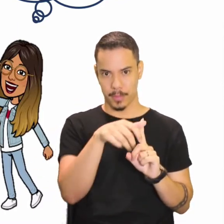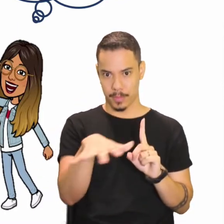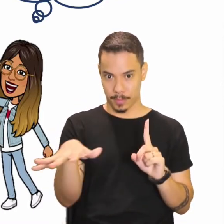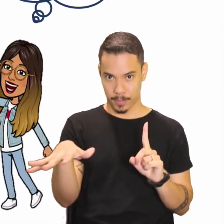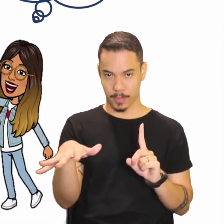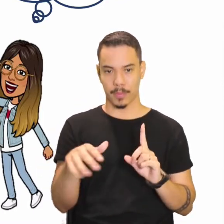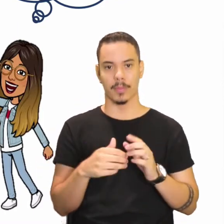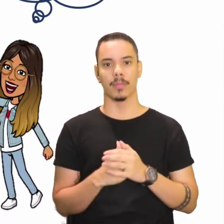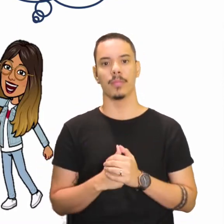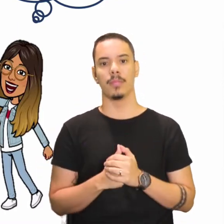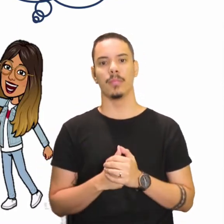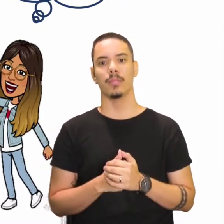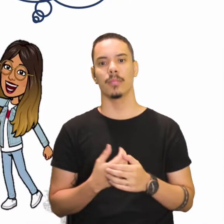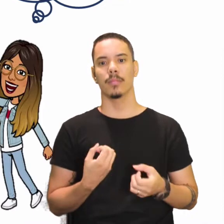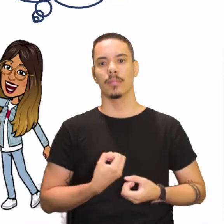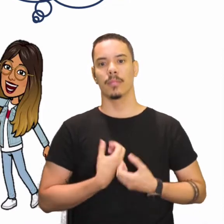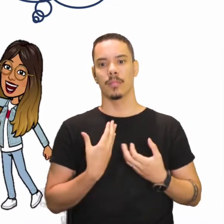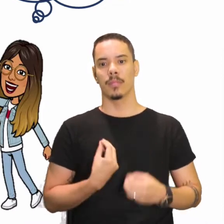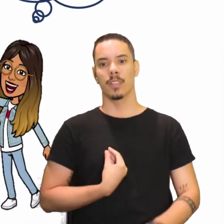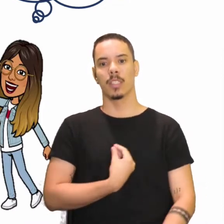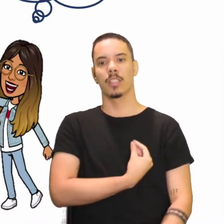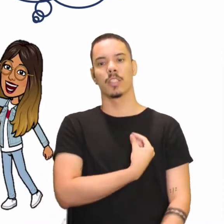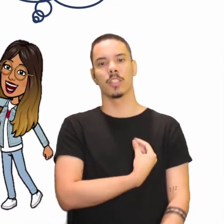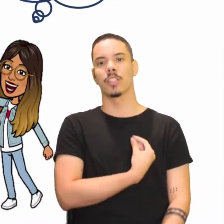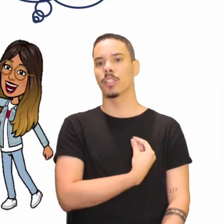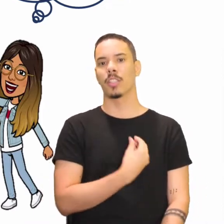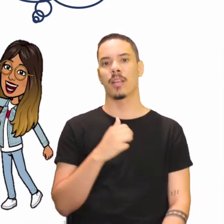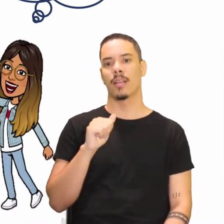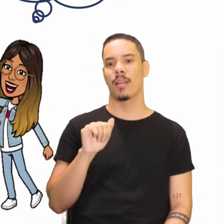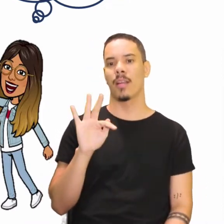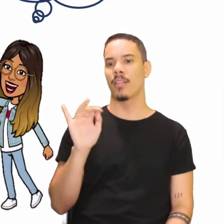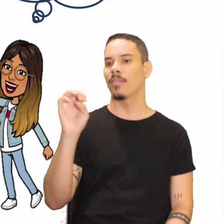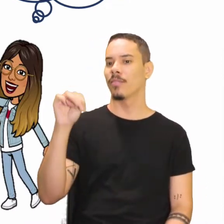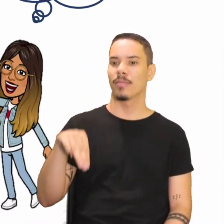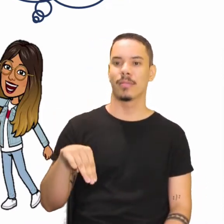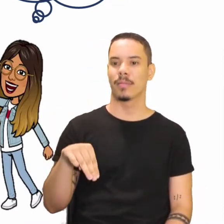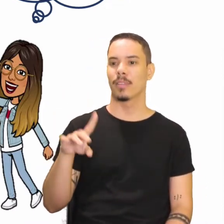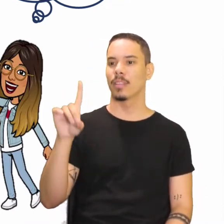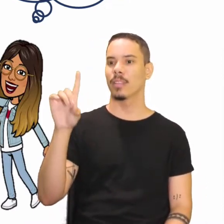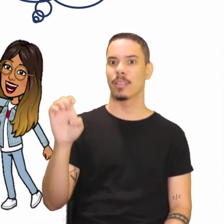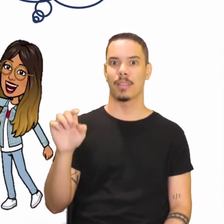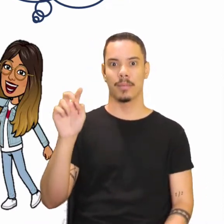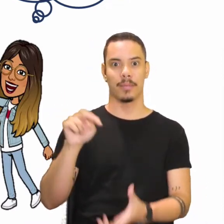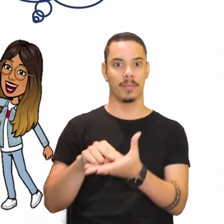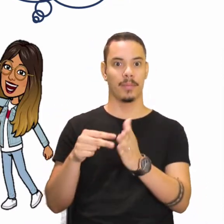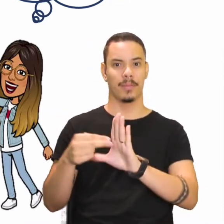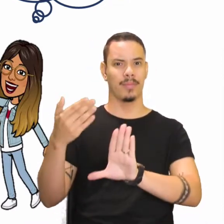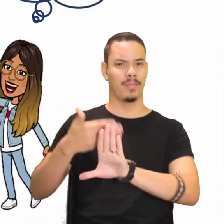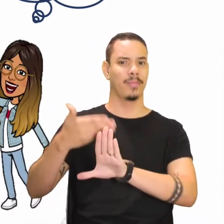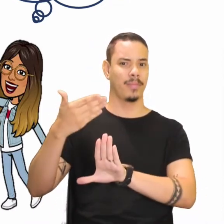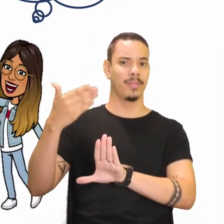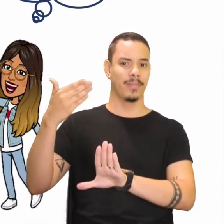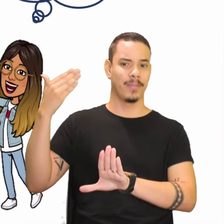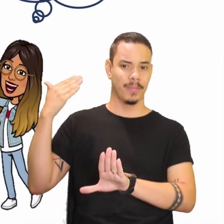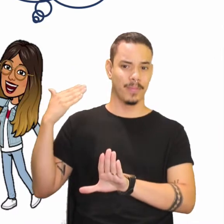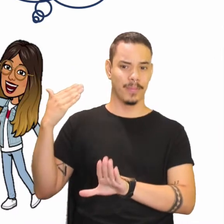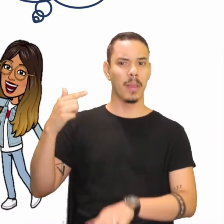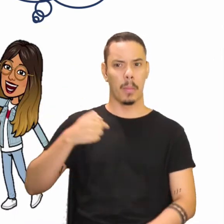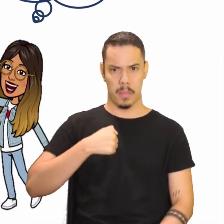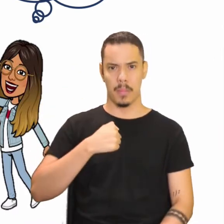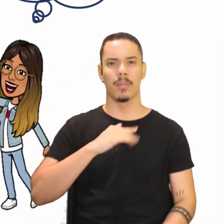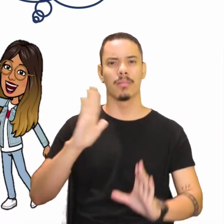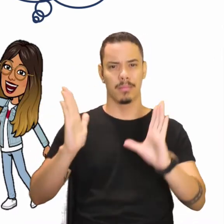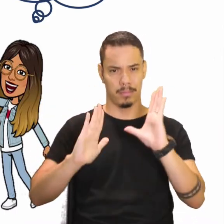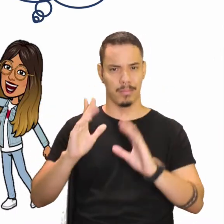vamos lá. A expressão está a fim de. Olha só, é no passado. Não sei se vocês ainda usam isso. No meu